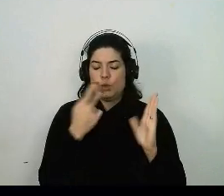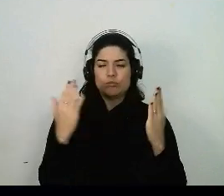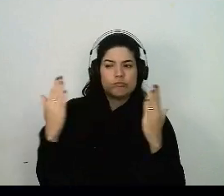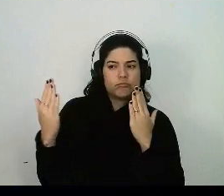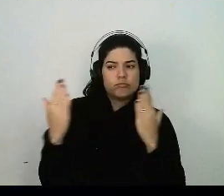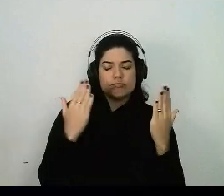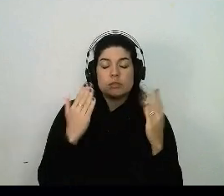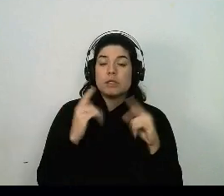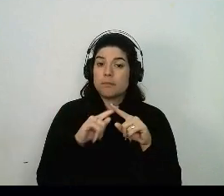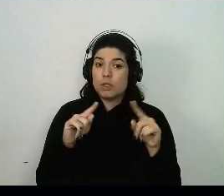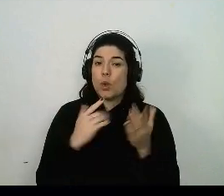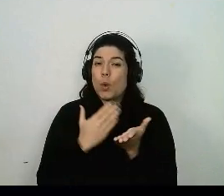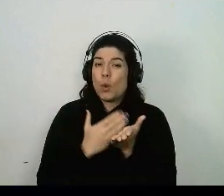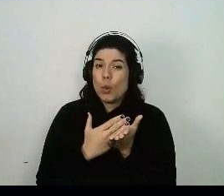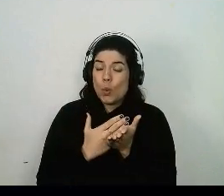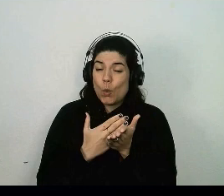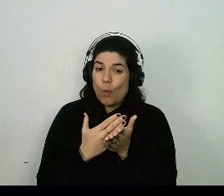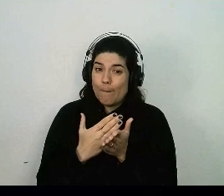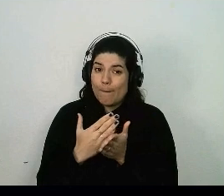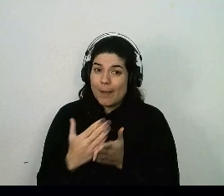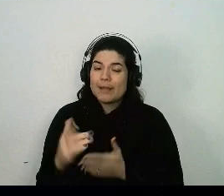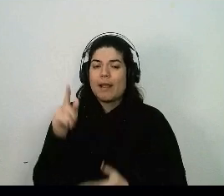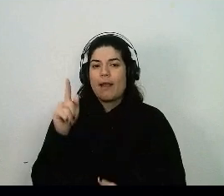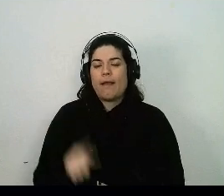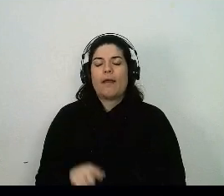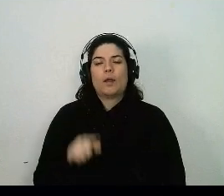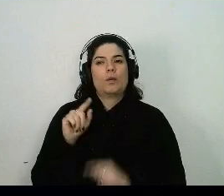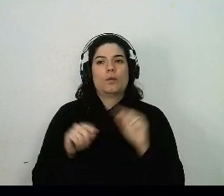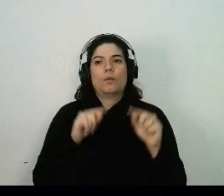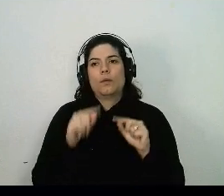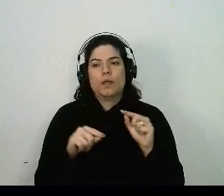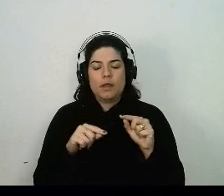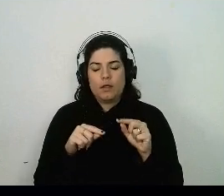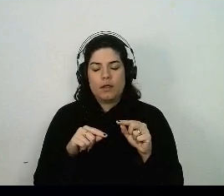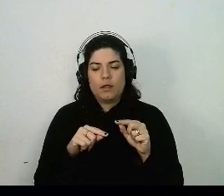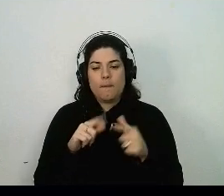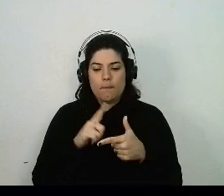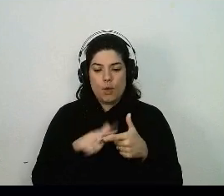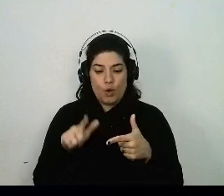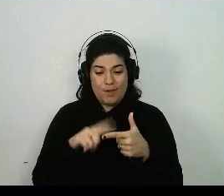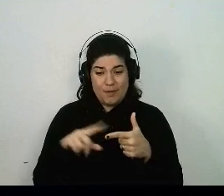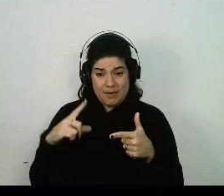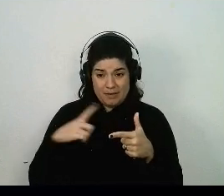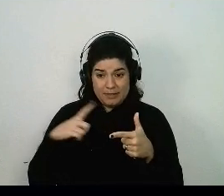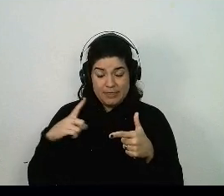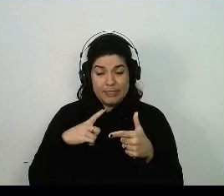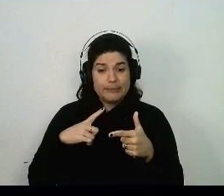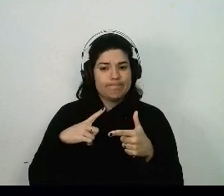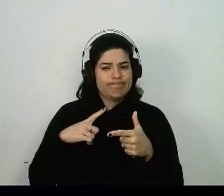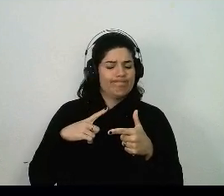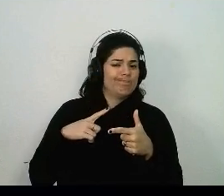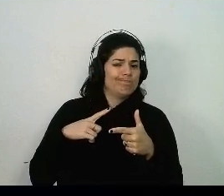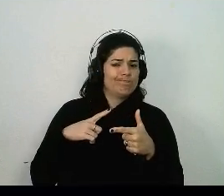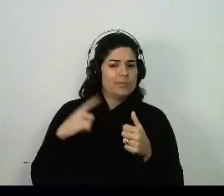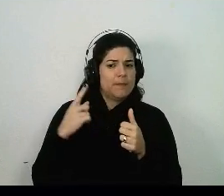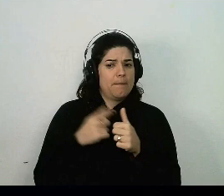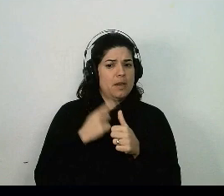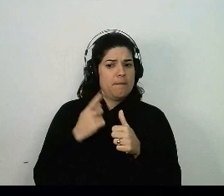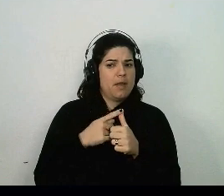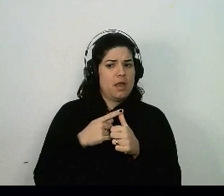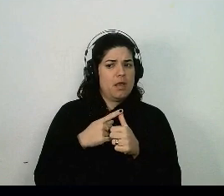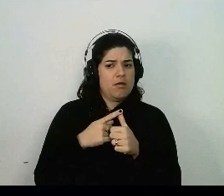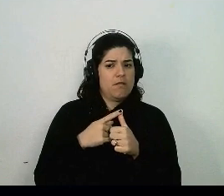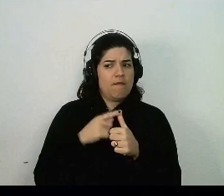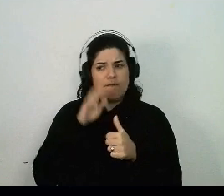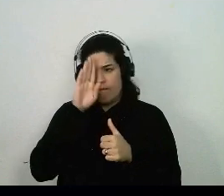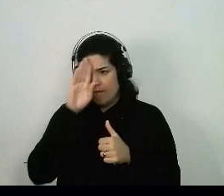começar a entrar naquele ritmo onde cada problema que tu te depara tu primeiro corre para a IA e depois tenta resolver,